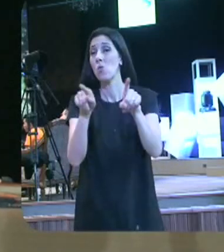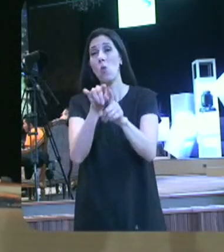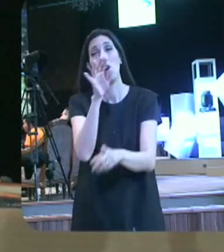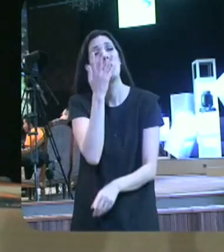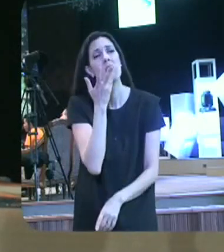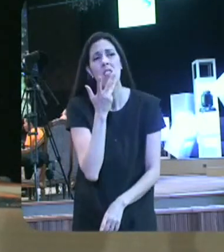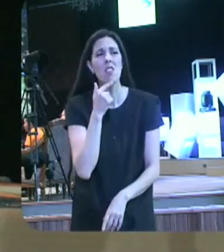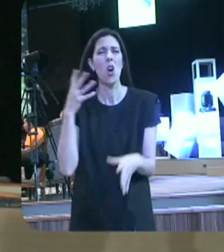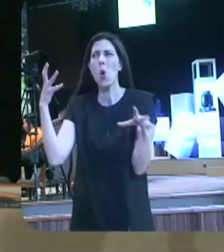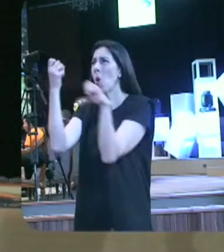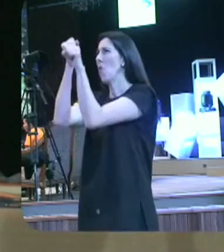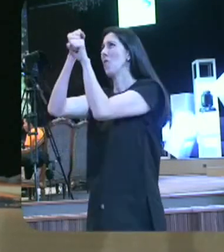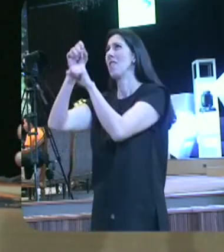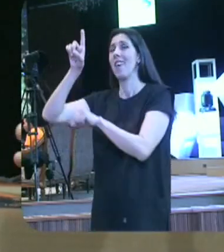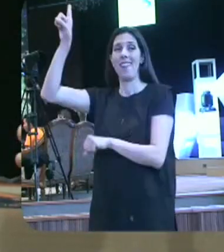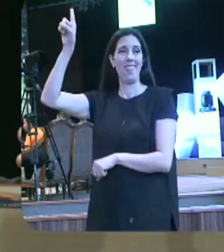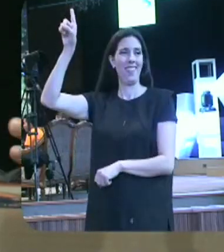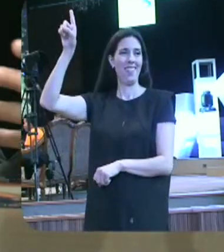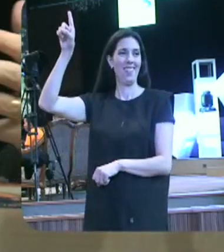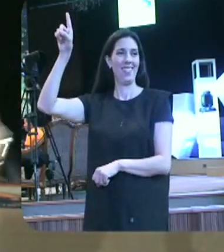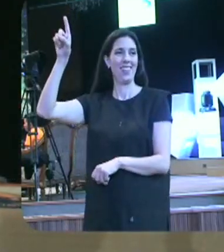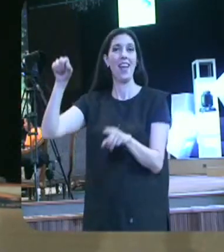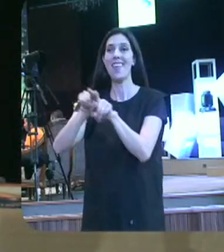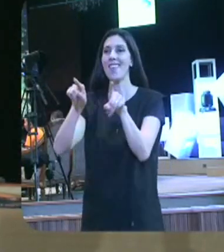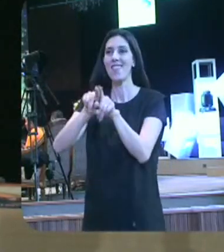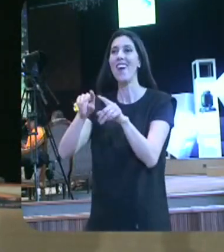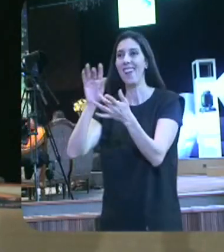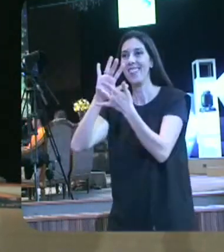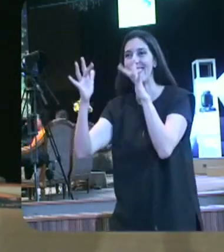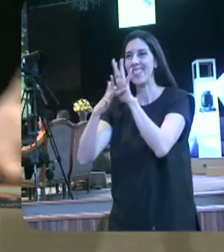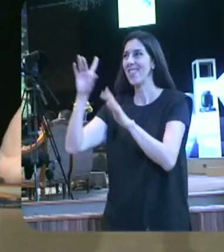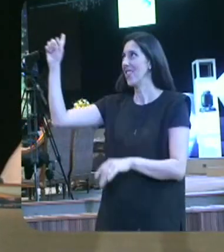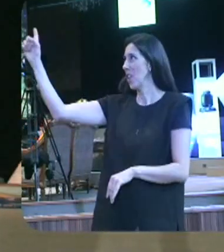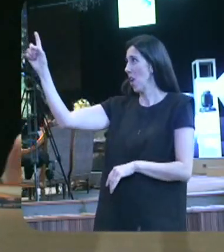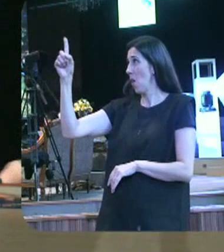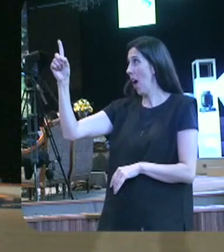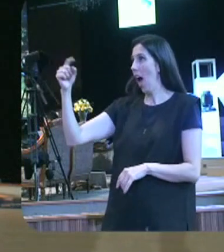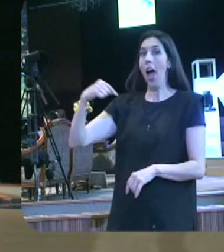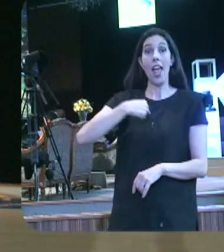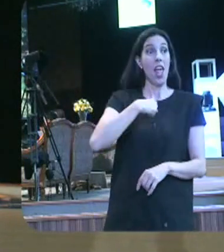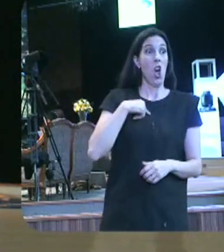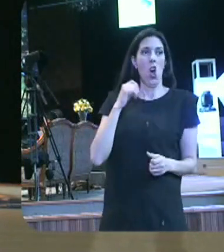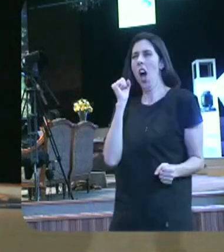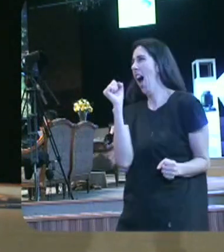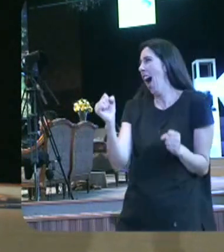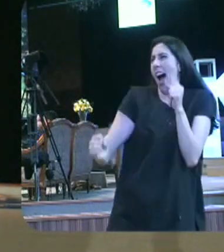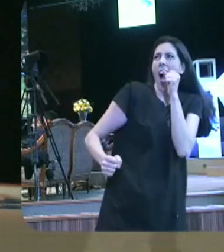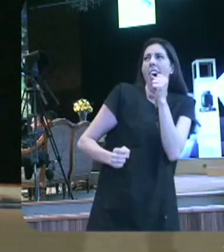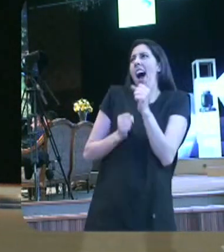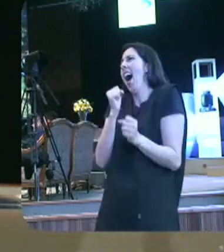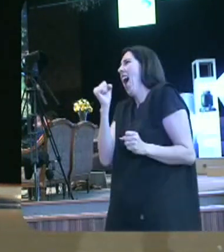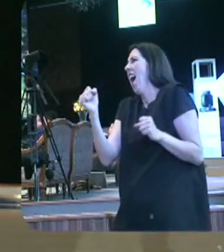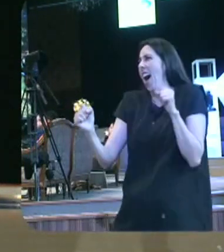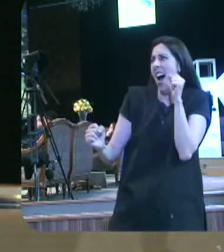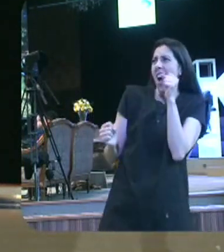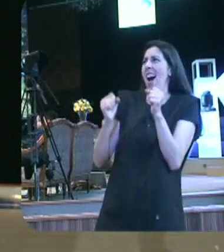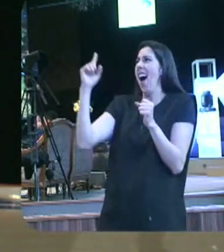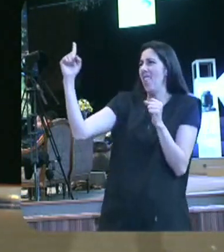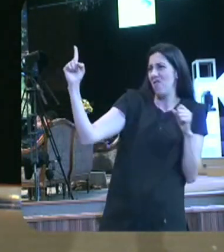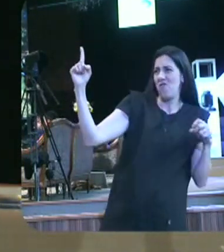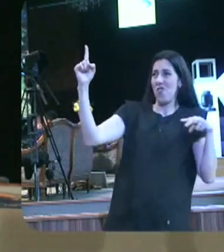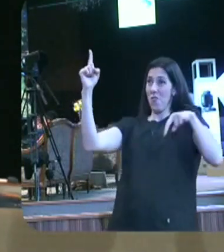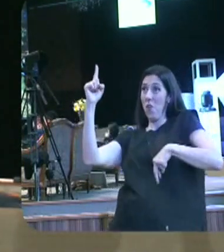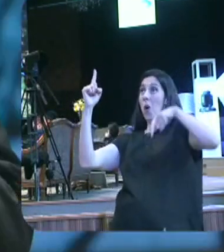de Jesus e deixá-lo conduzir a nossa vida no seu amor. Por isso,